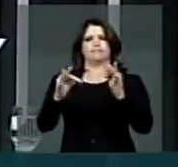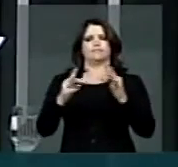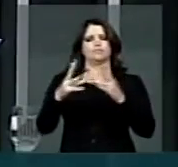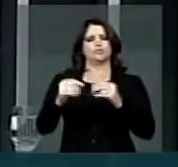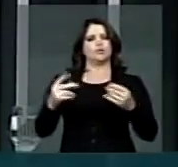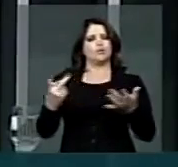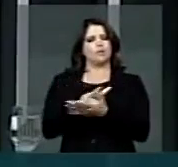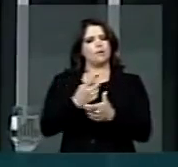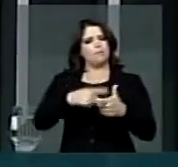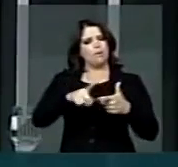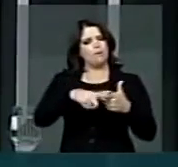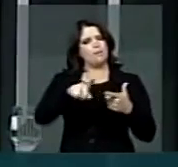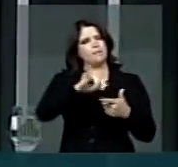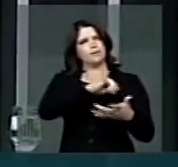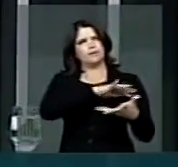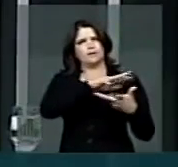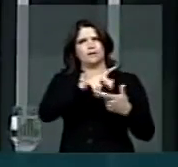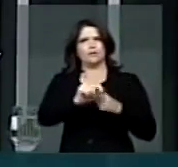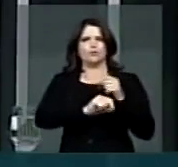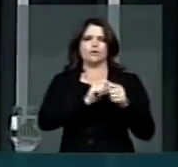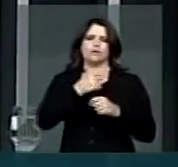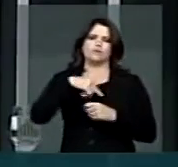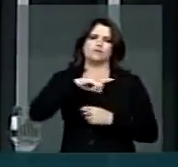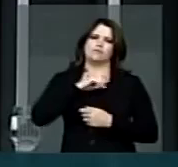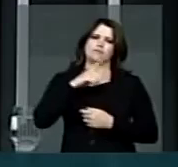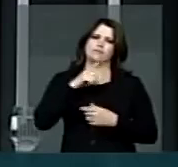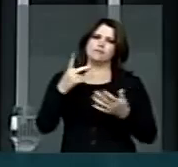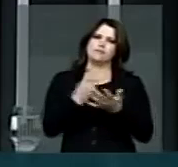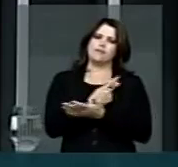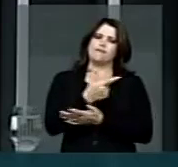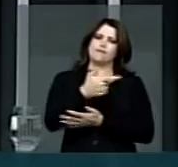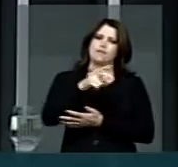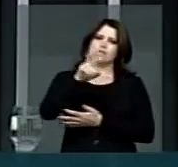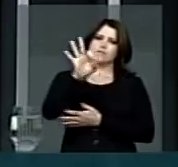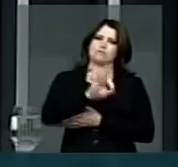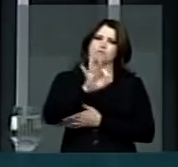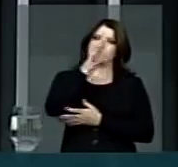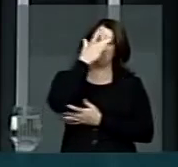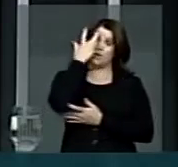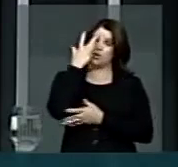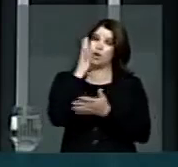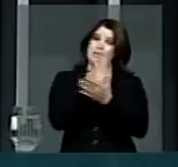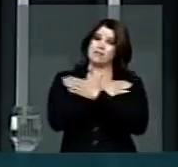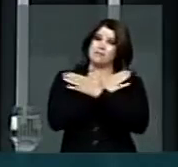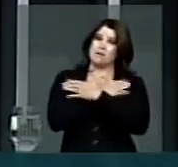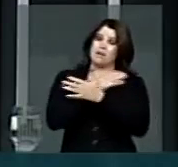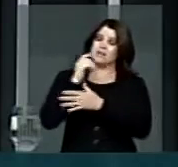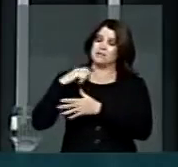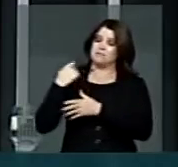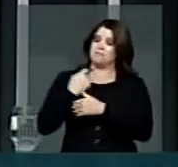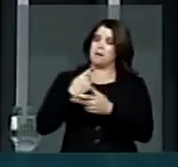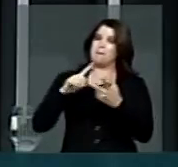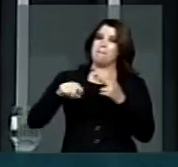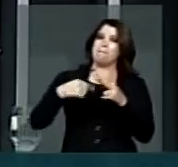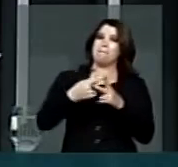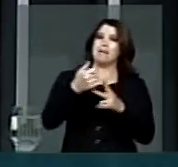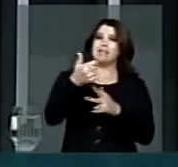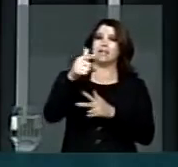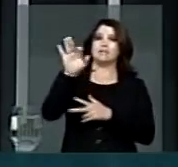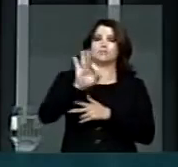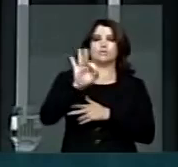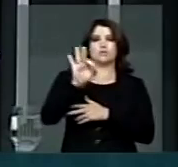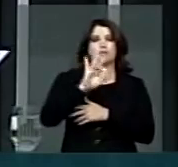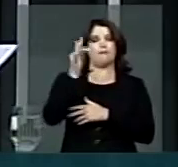à crise internacional, onde temos 25% desempregados na Espanha, mais de 10% desempregados